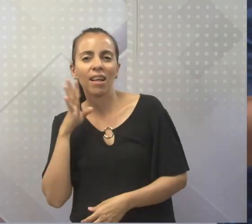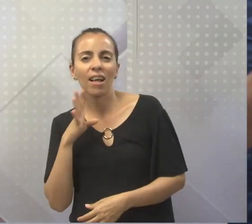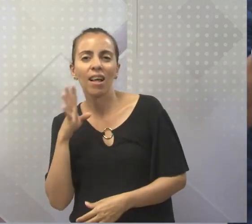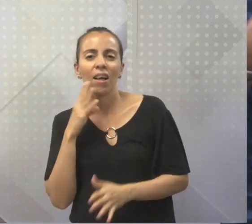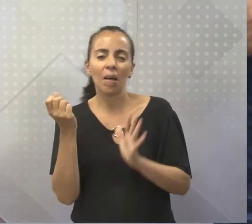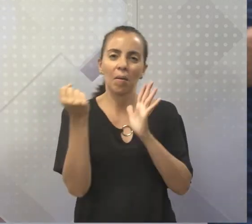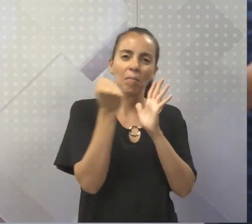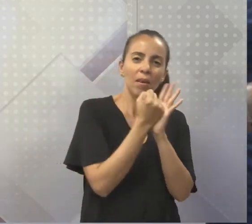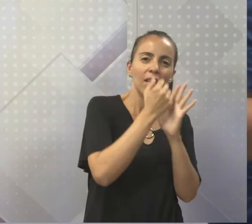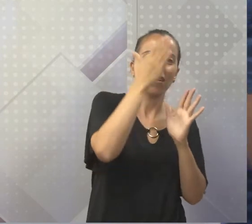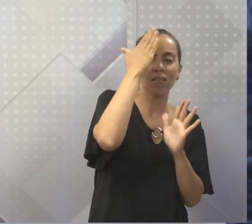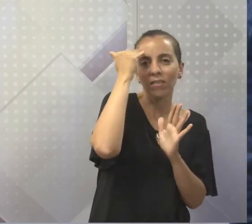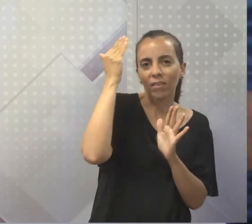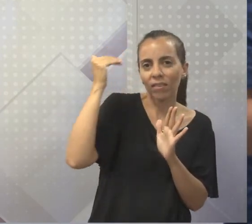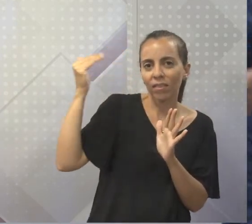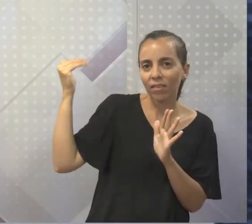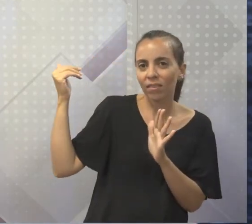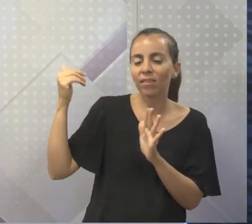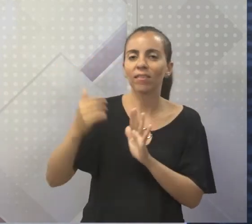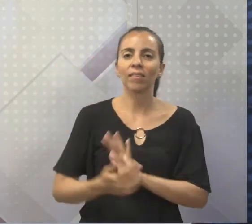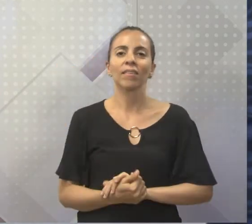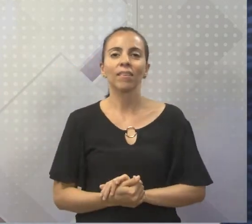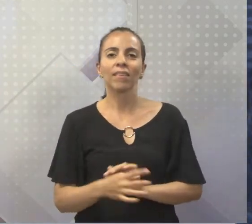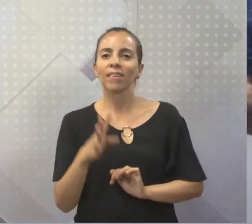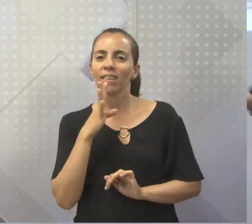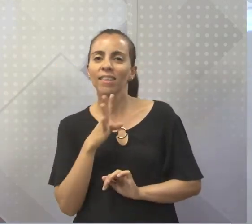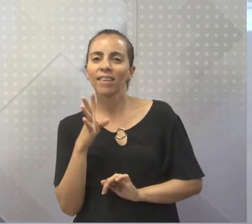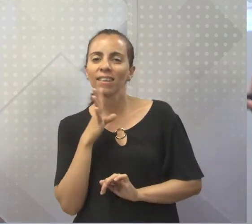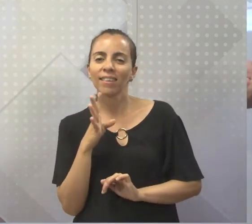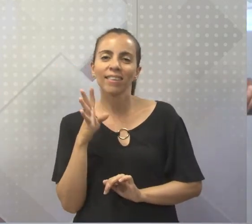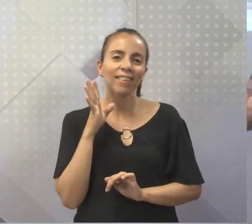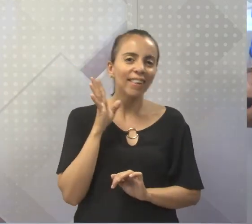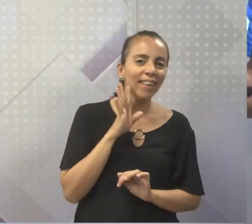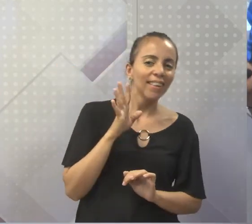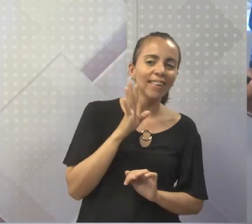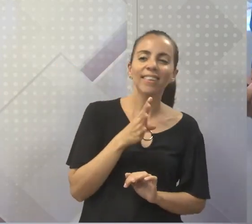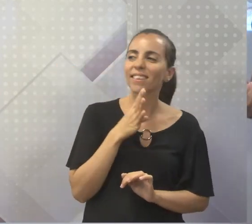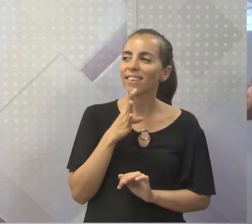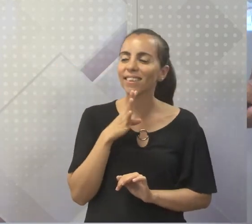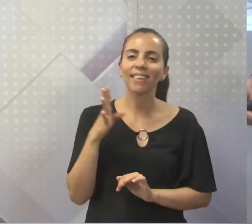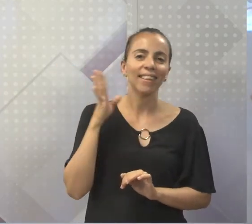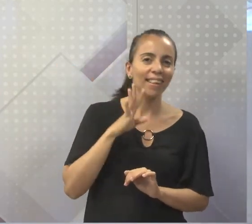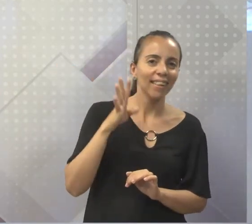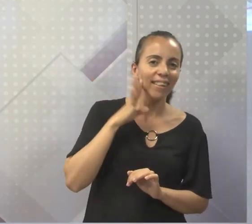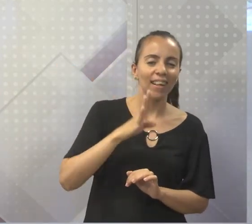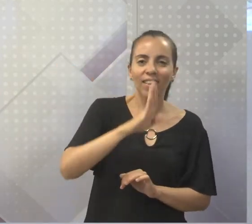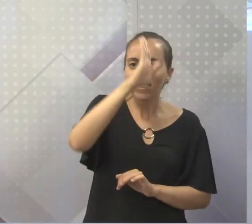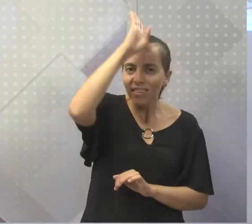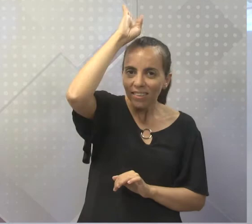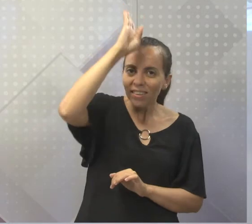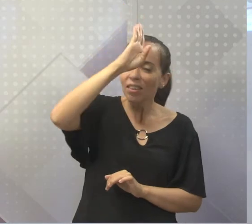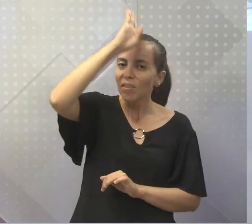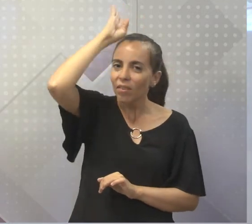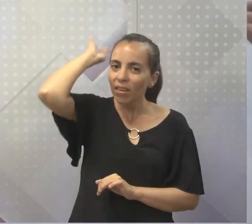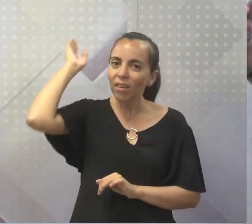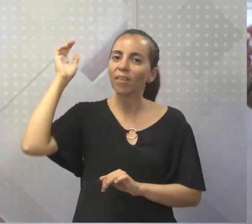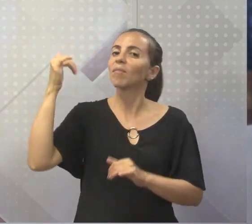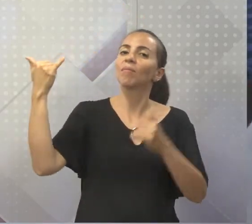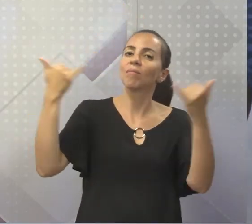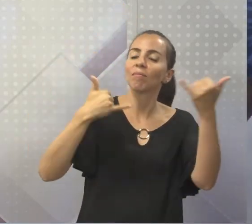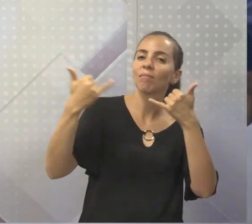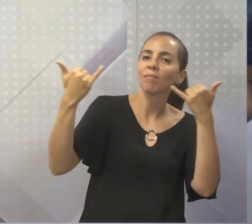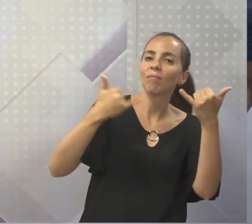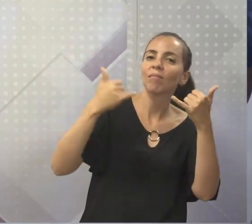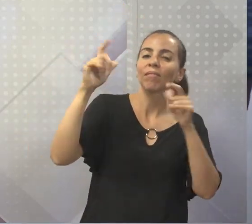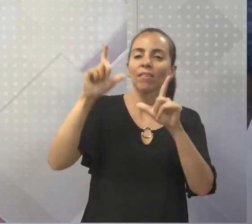camisola do Paris saint-germain Neymar Júnior tá aquele negócio né fui o vento